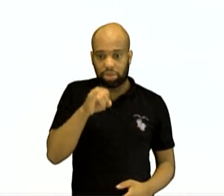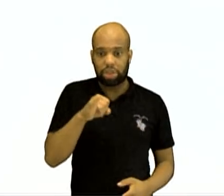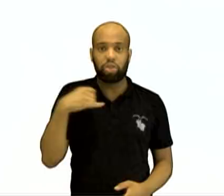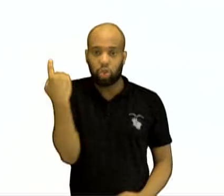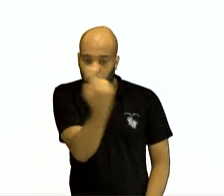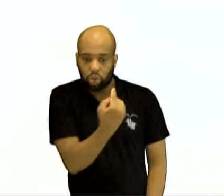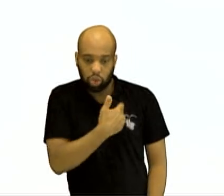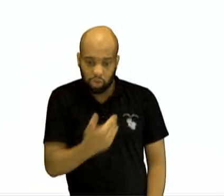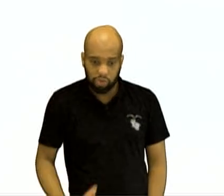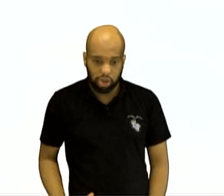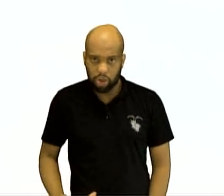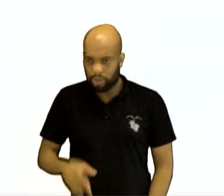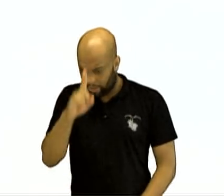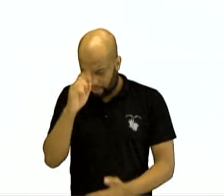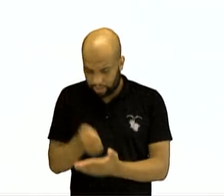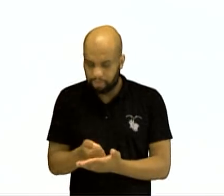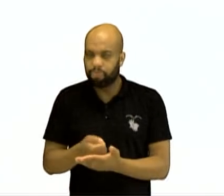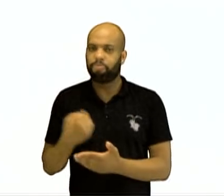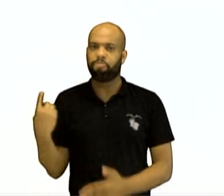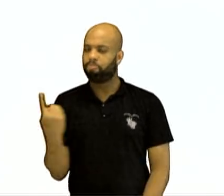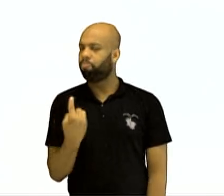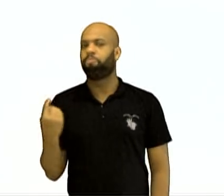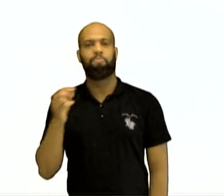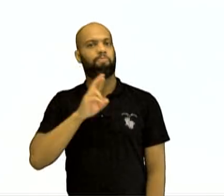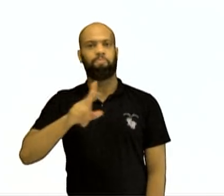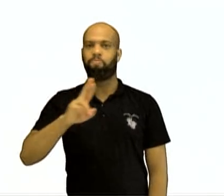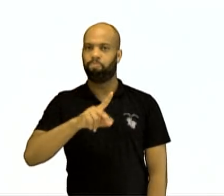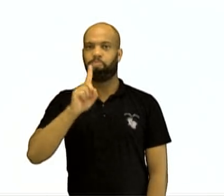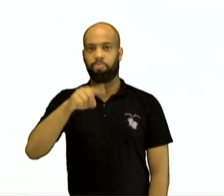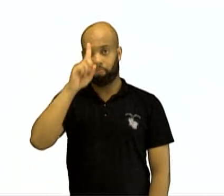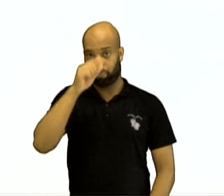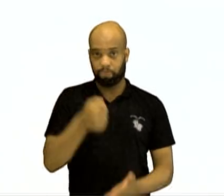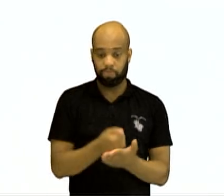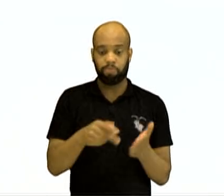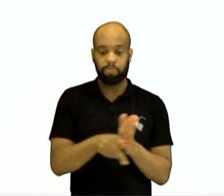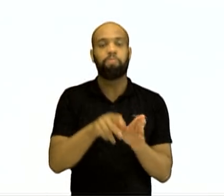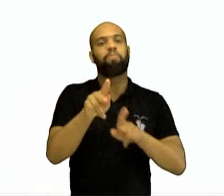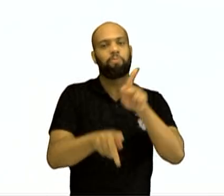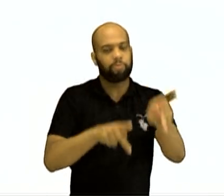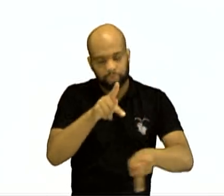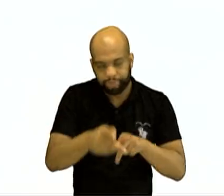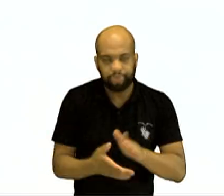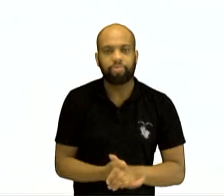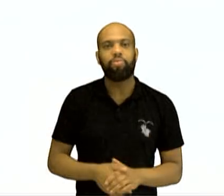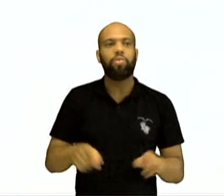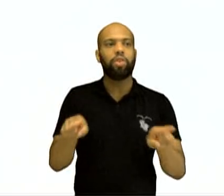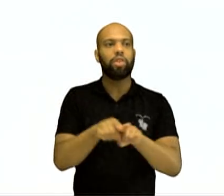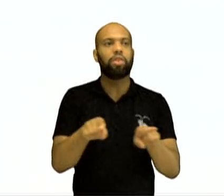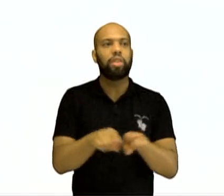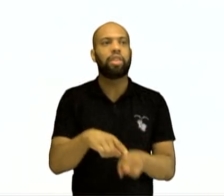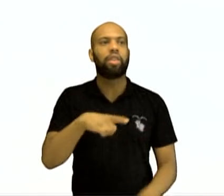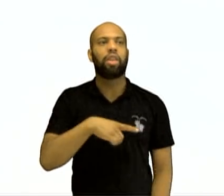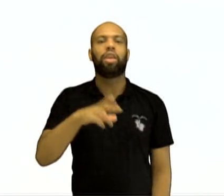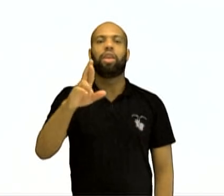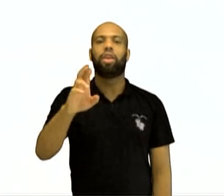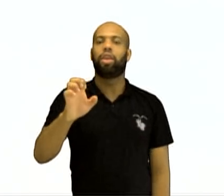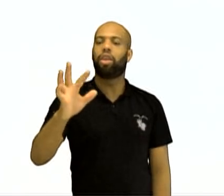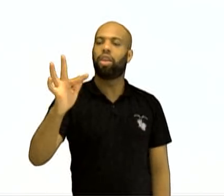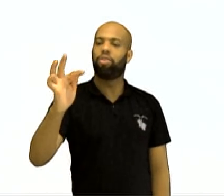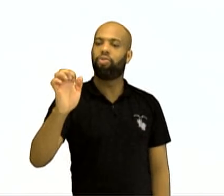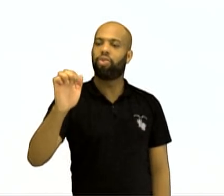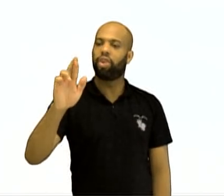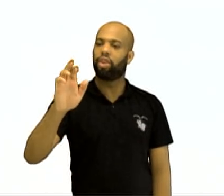né? Ela vai aprovar ou rejeitar, é uma decisão popular. Nós temos o referendo também, que é